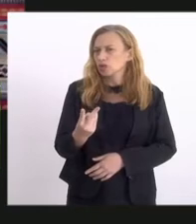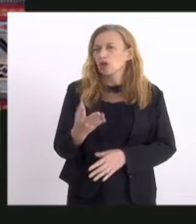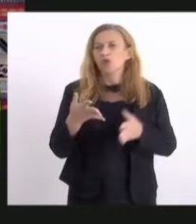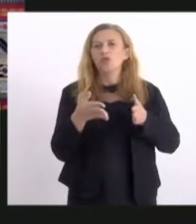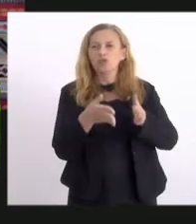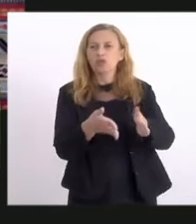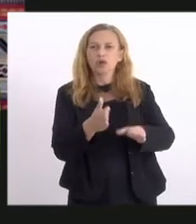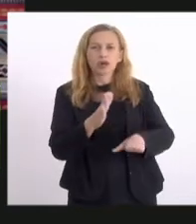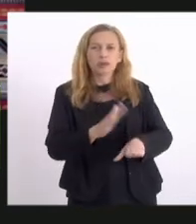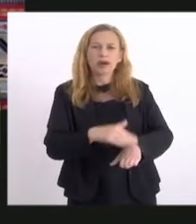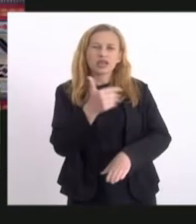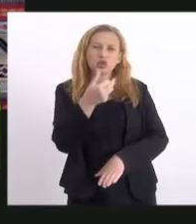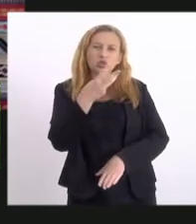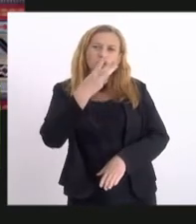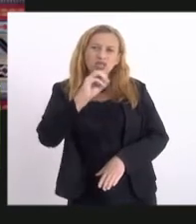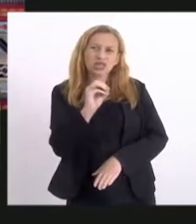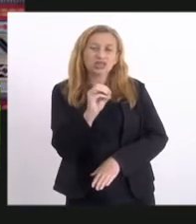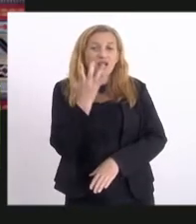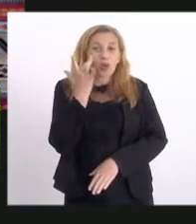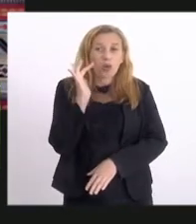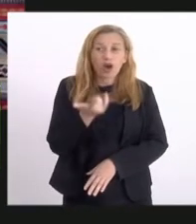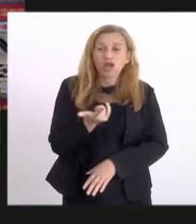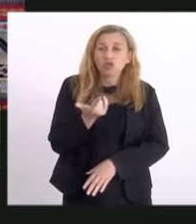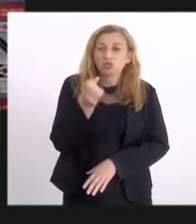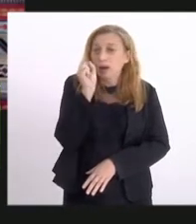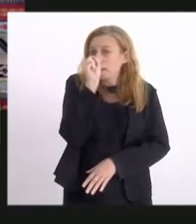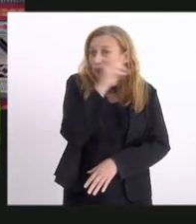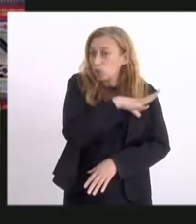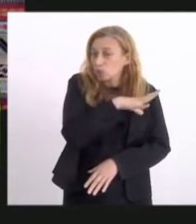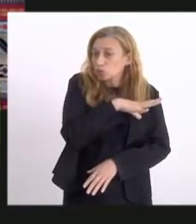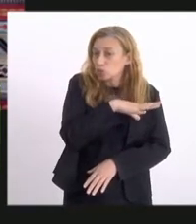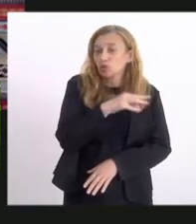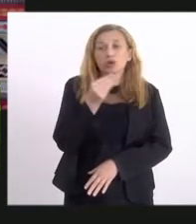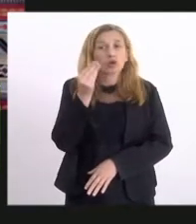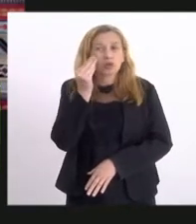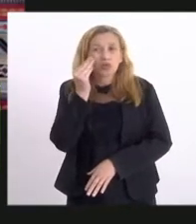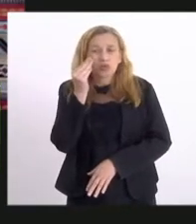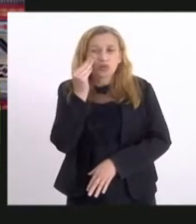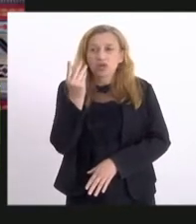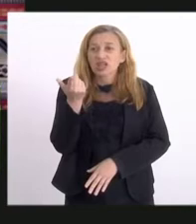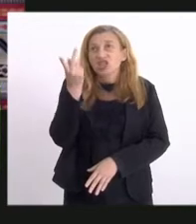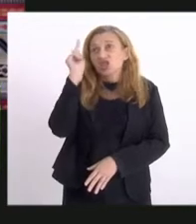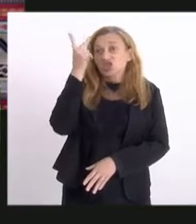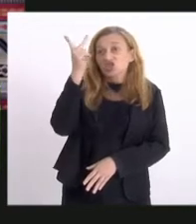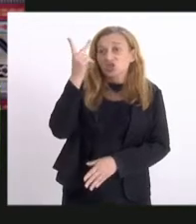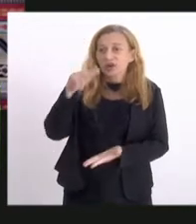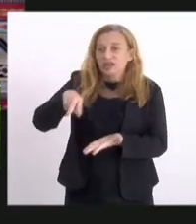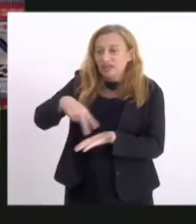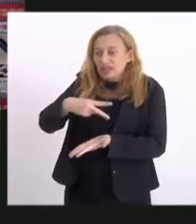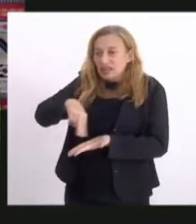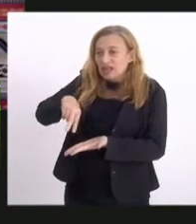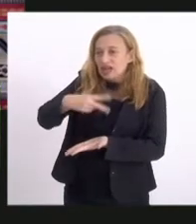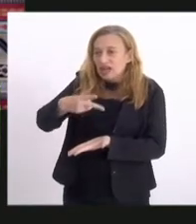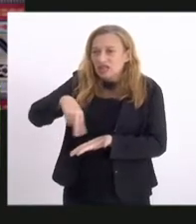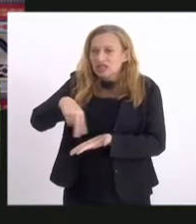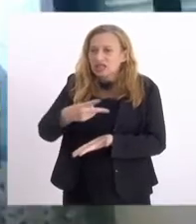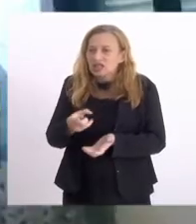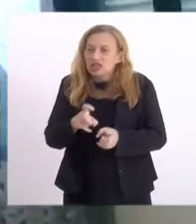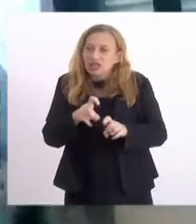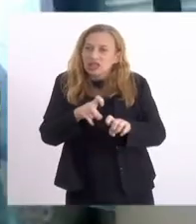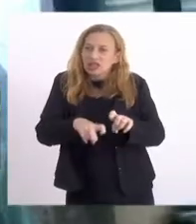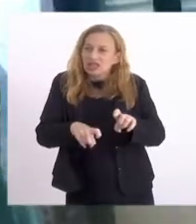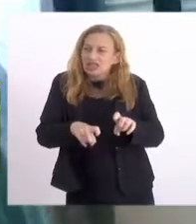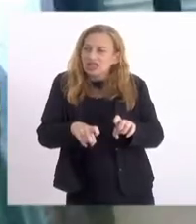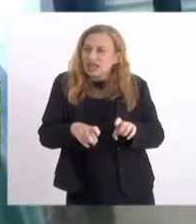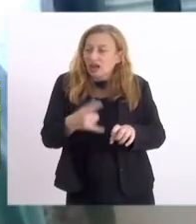foco é até mais o 30, porque eu acho um absurdo, Mônica Francisco, essa história de dança com sexualização. Eu